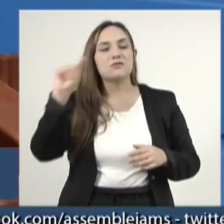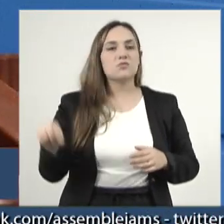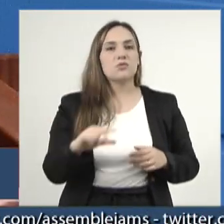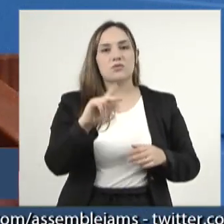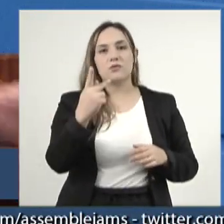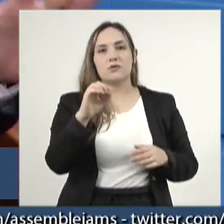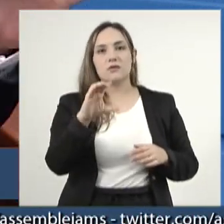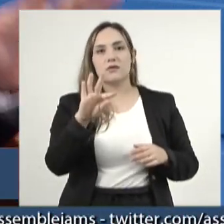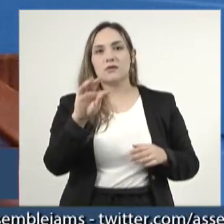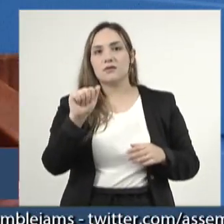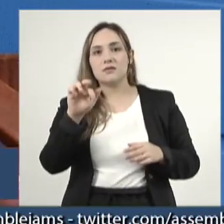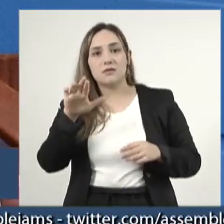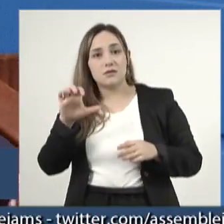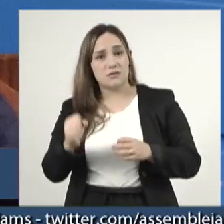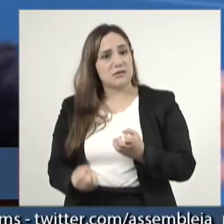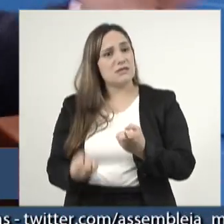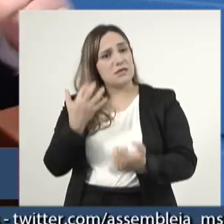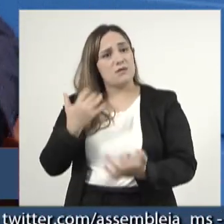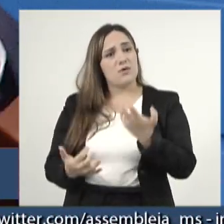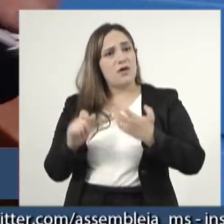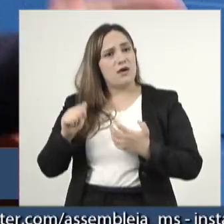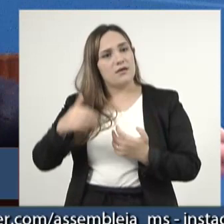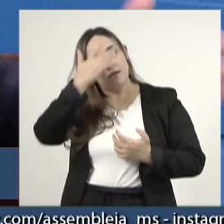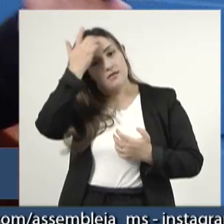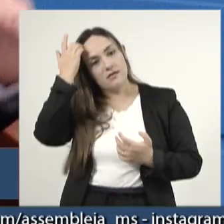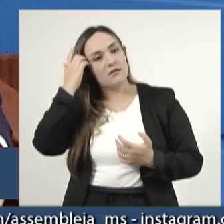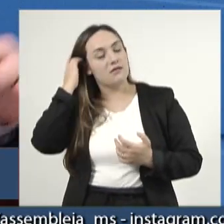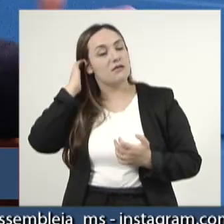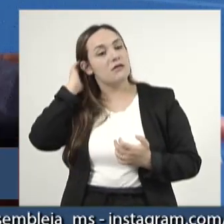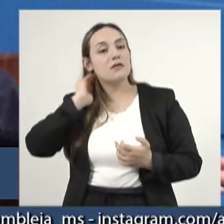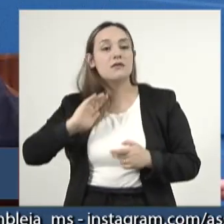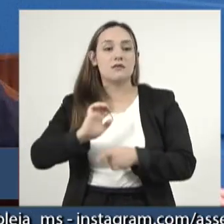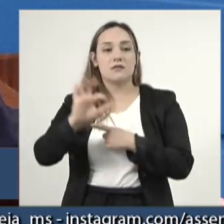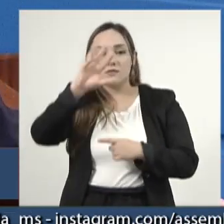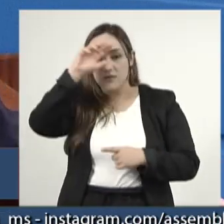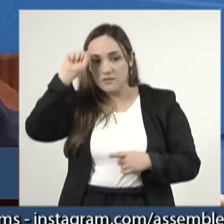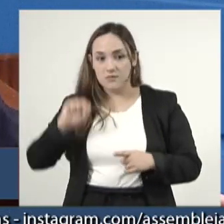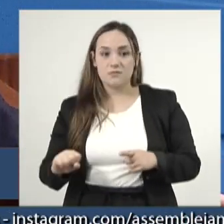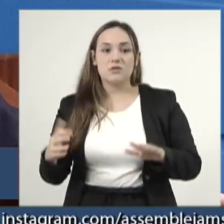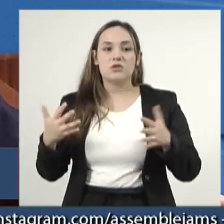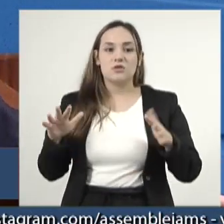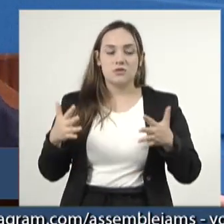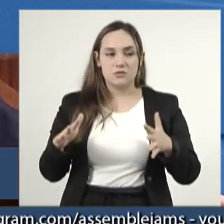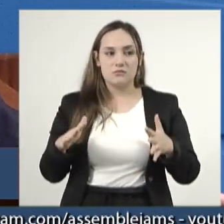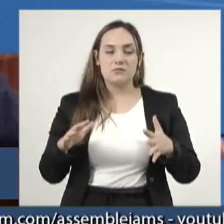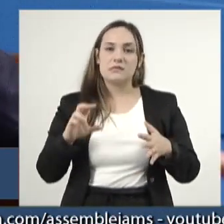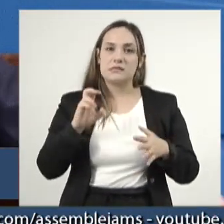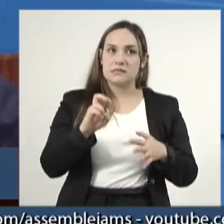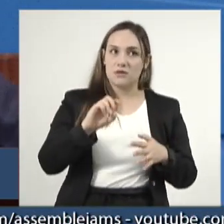hectares foram queimados, correspondendo a aproximadamente a